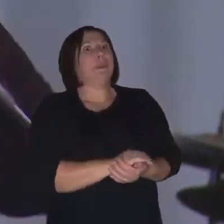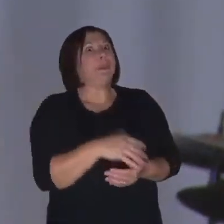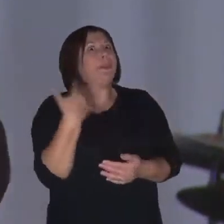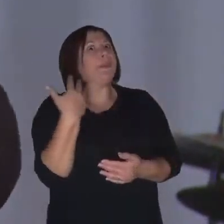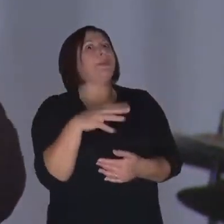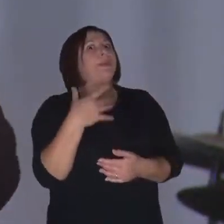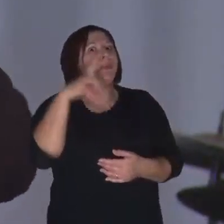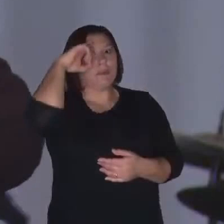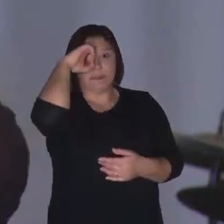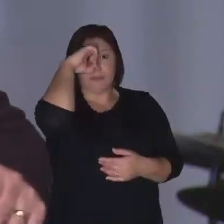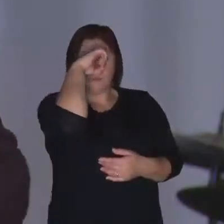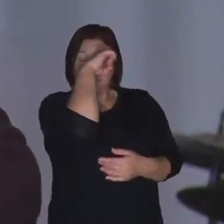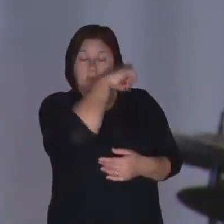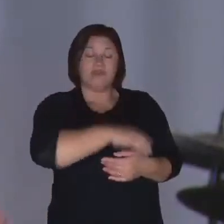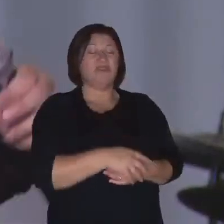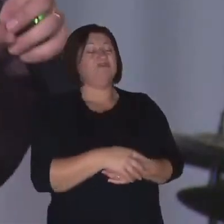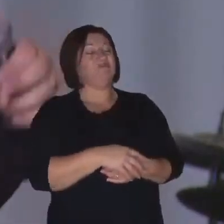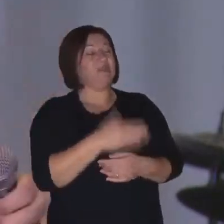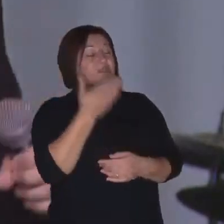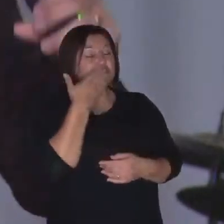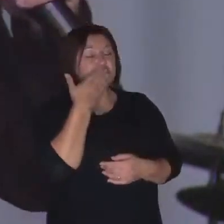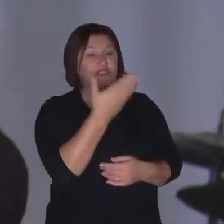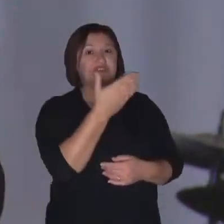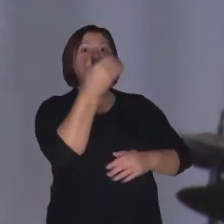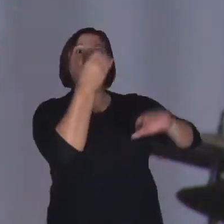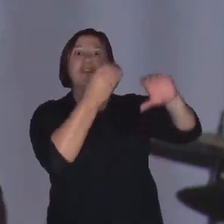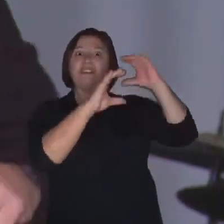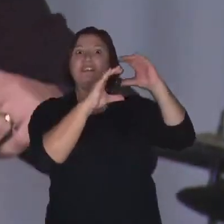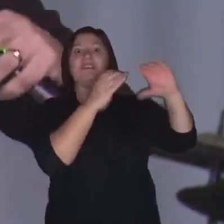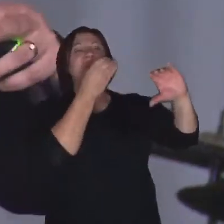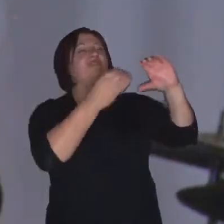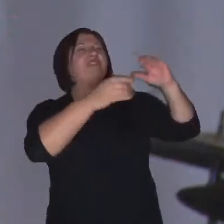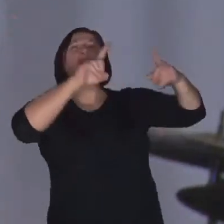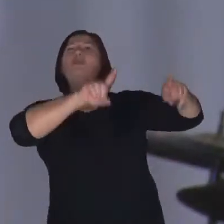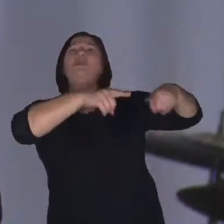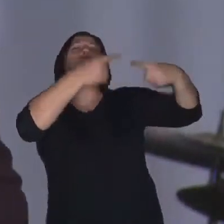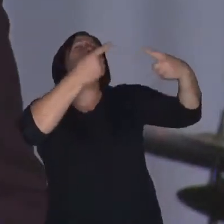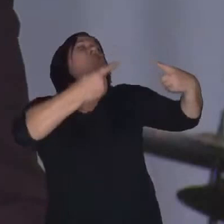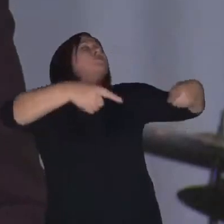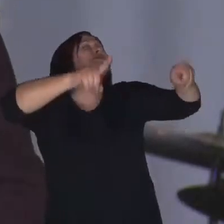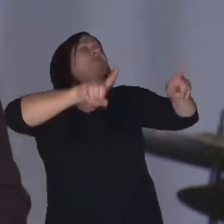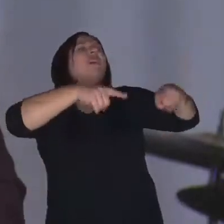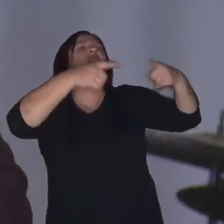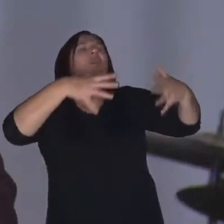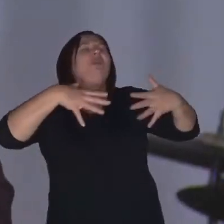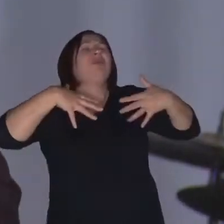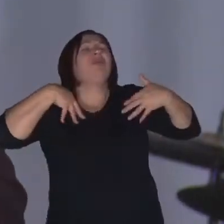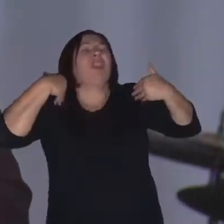Eles estão pedindo para a gente cantar música alegre. Além de deportar a gente, além de acabar com a nossa moral,